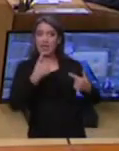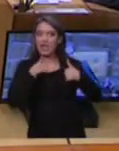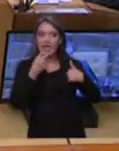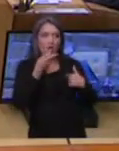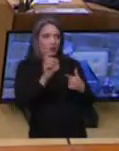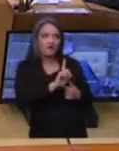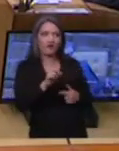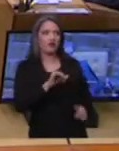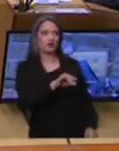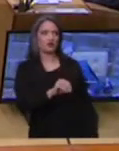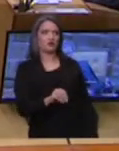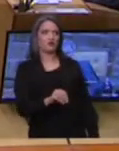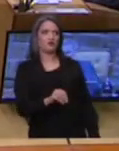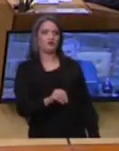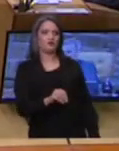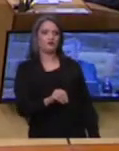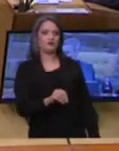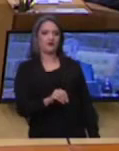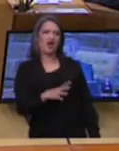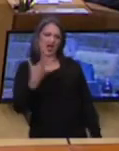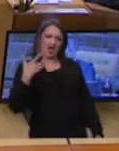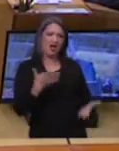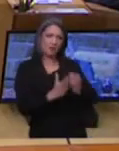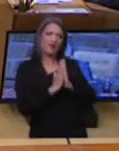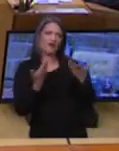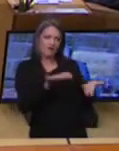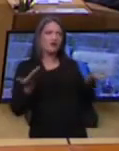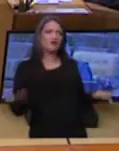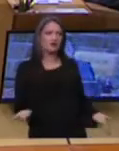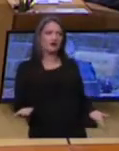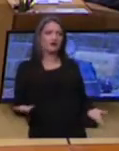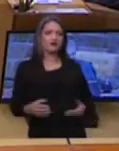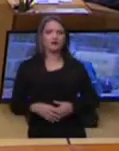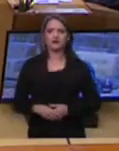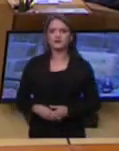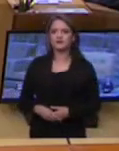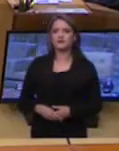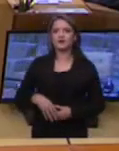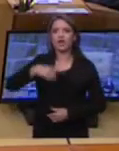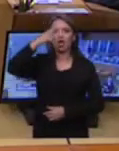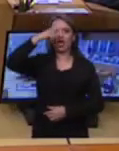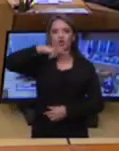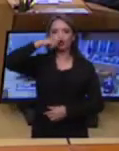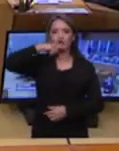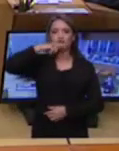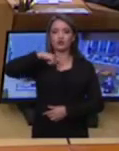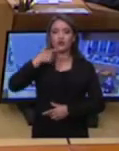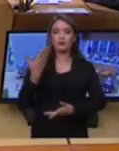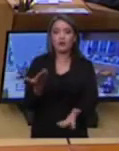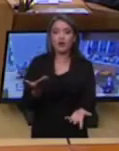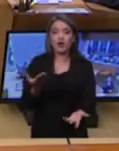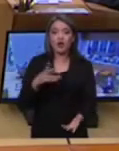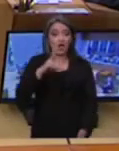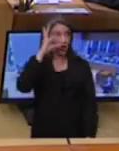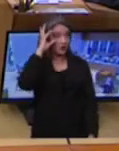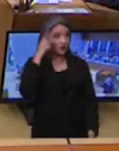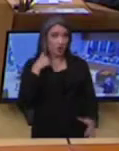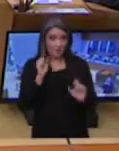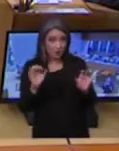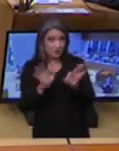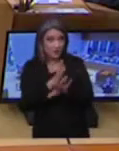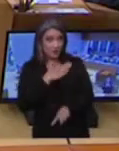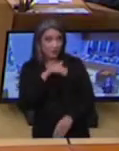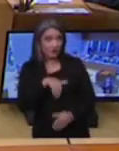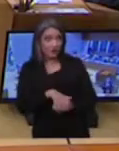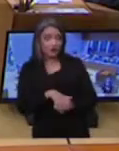boca. Tenha dó, Vossa Excelência. Não, eu tenho a impressão só que a gente precisa... Posso terminar, meu... Não, pode